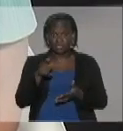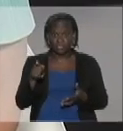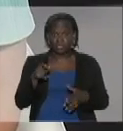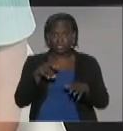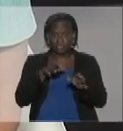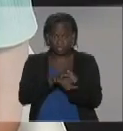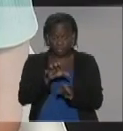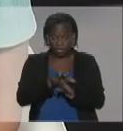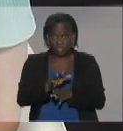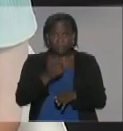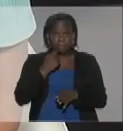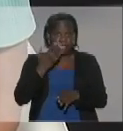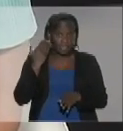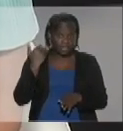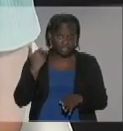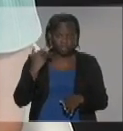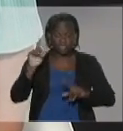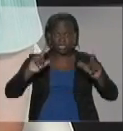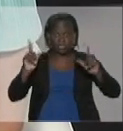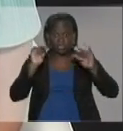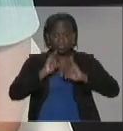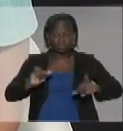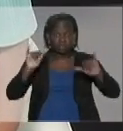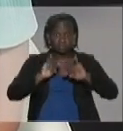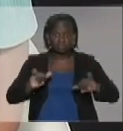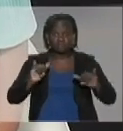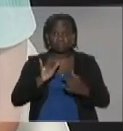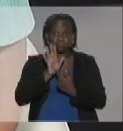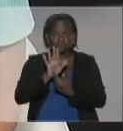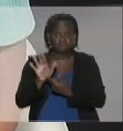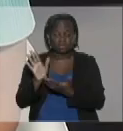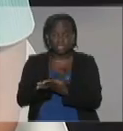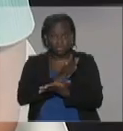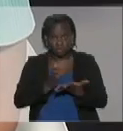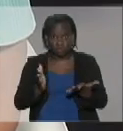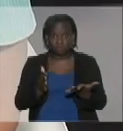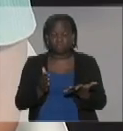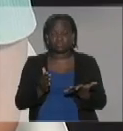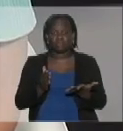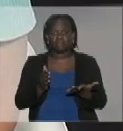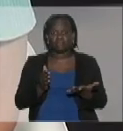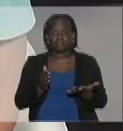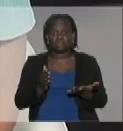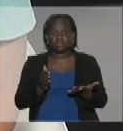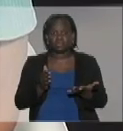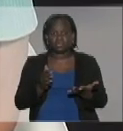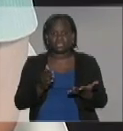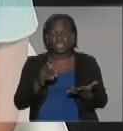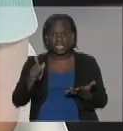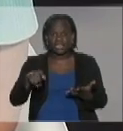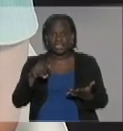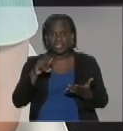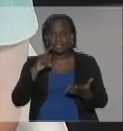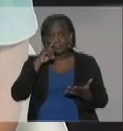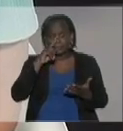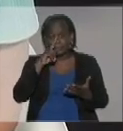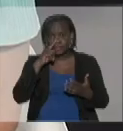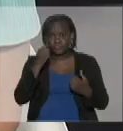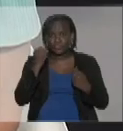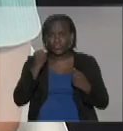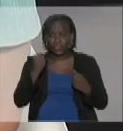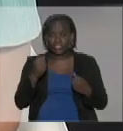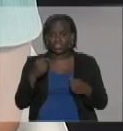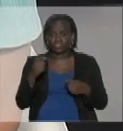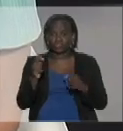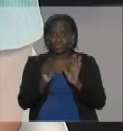da orientação, deputado, recentemente a mídia mostrou em algumas matérias o poder nocivo de uma